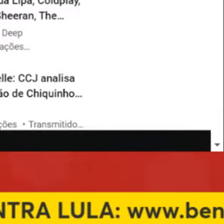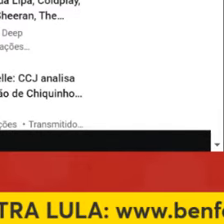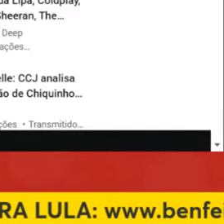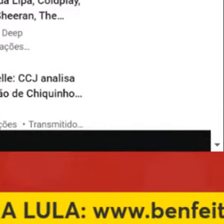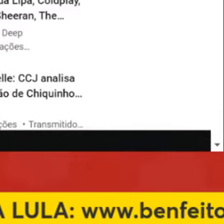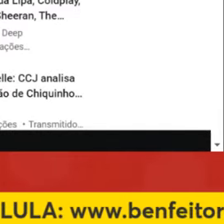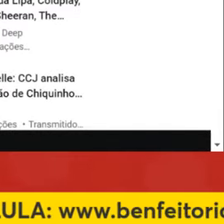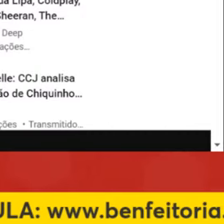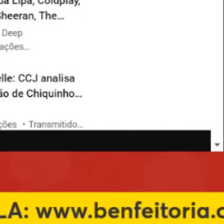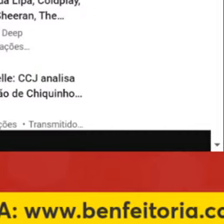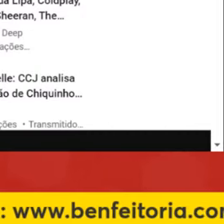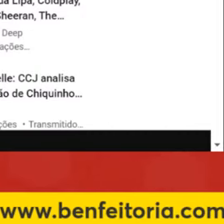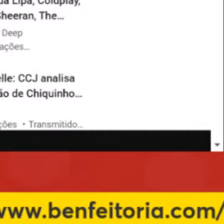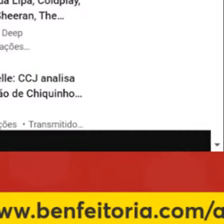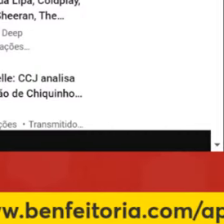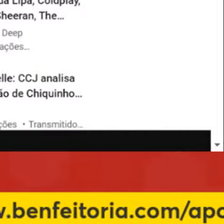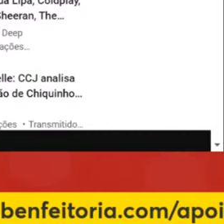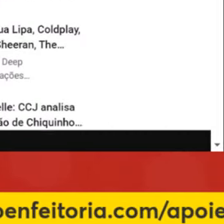par